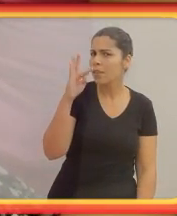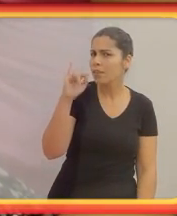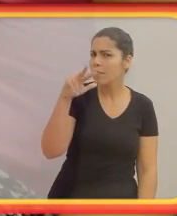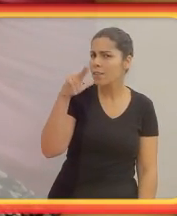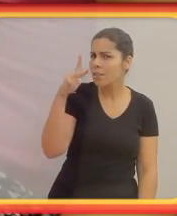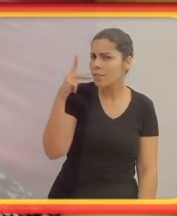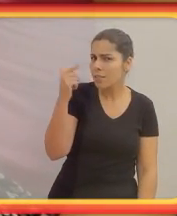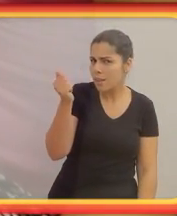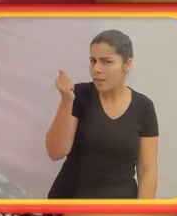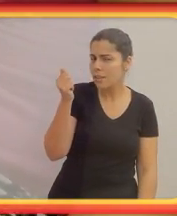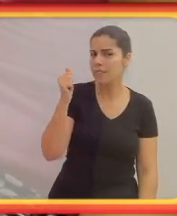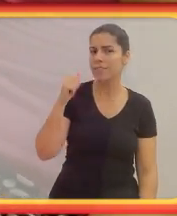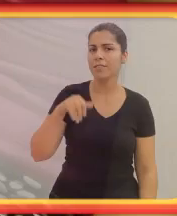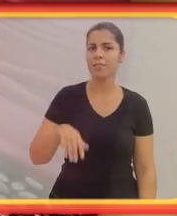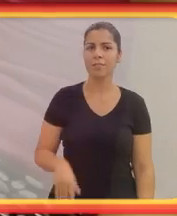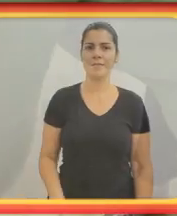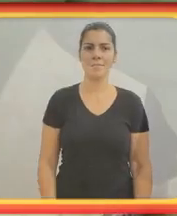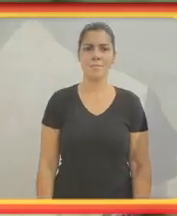Batatinha.